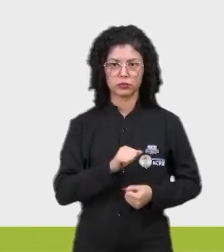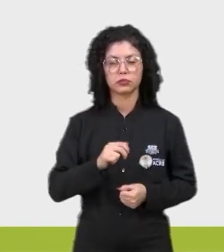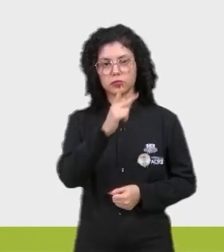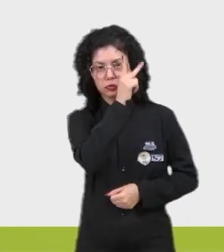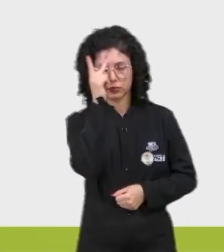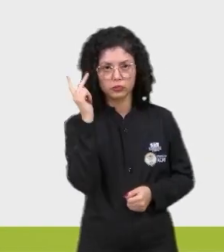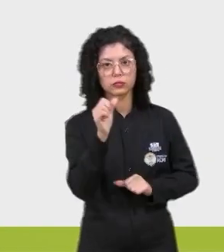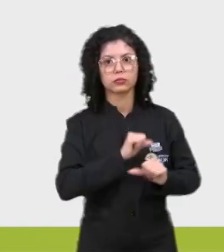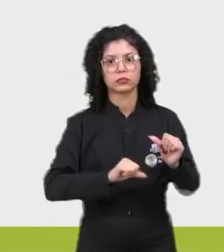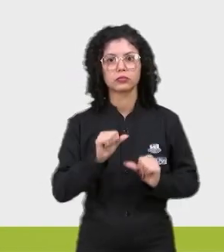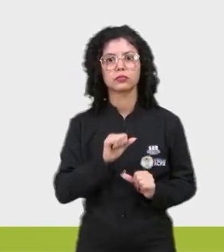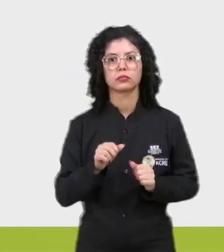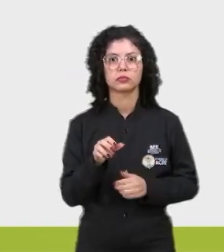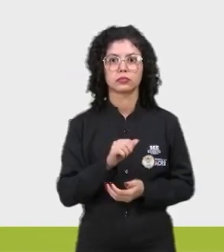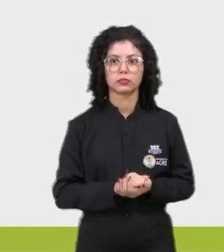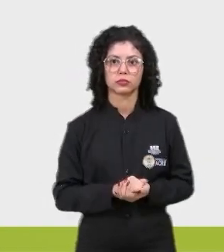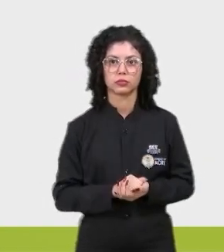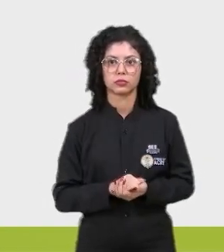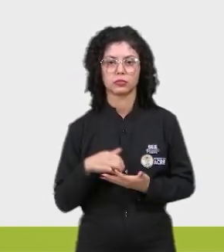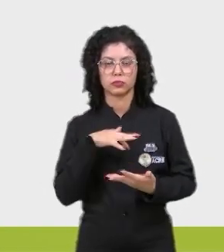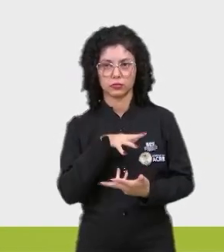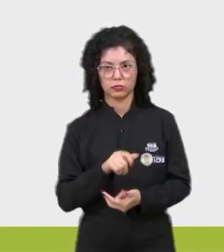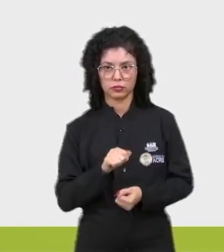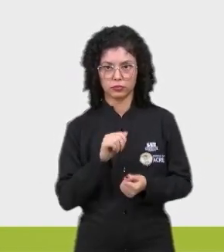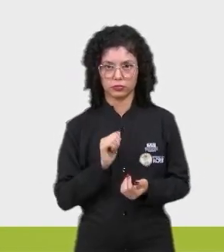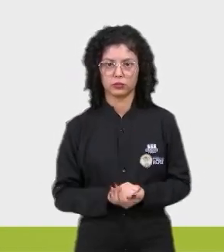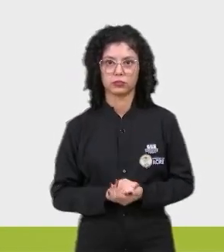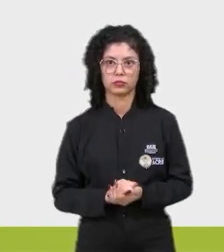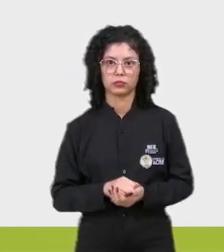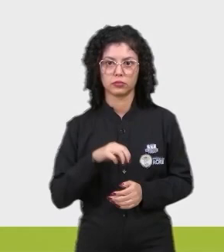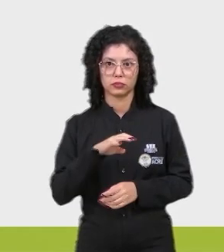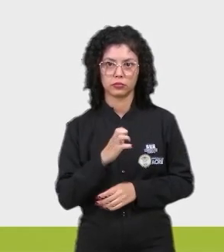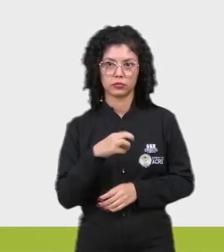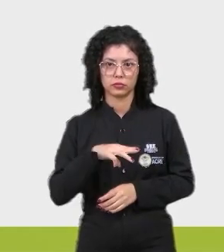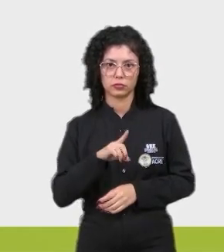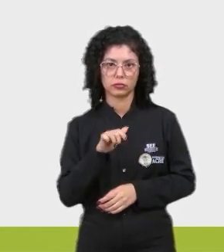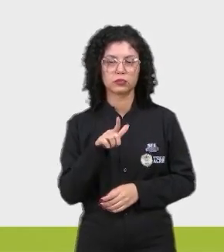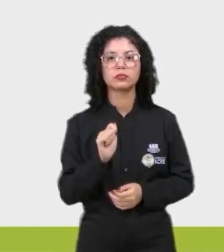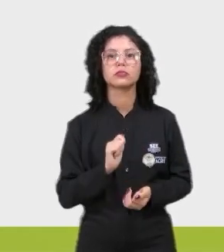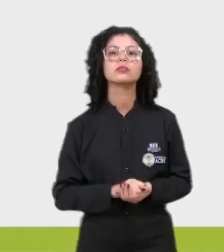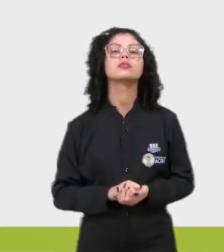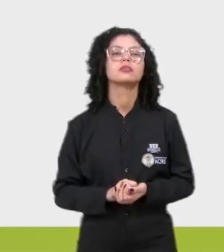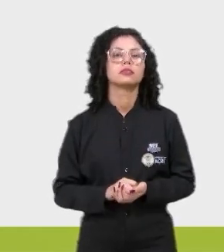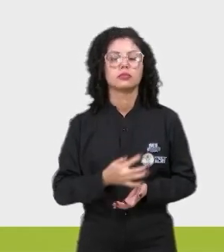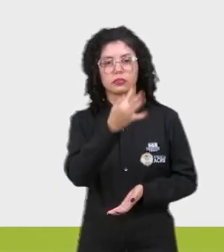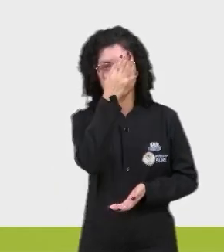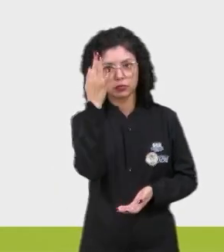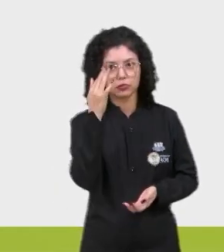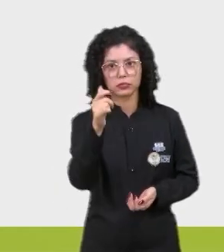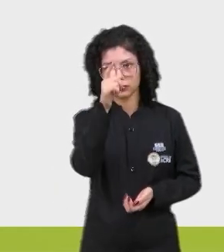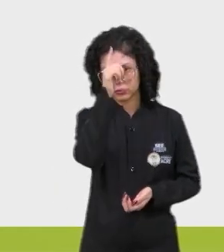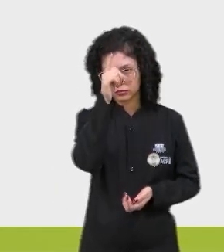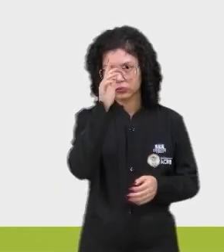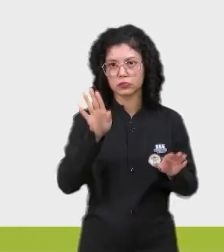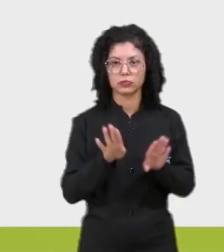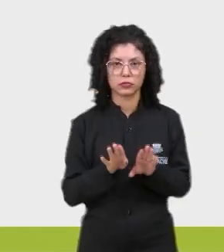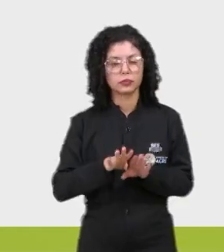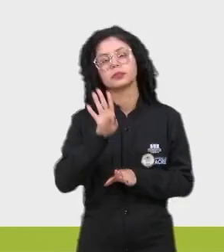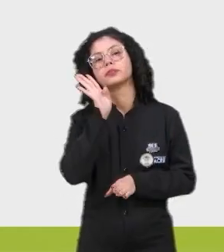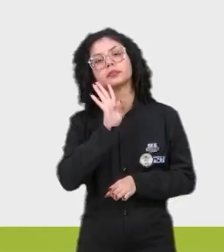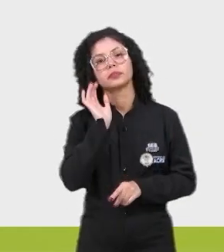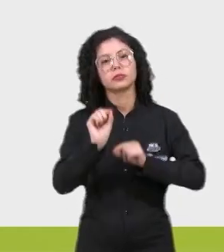as pessoas, pessoas transformam o mundo. Immanuel Kant, filósofo alemão. Interessante vocês colocarem,